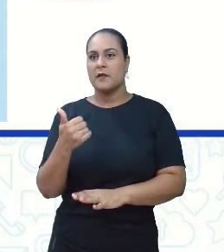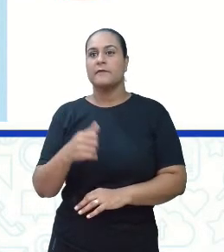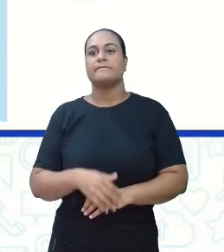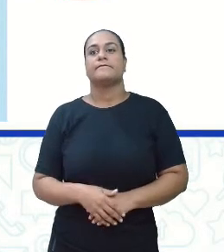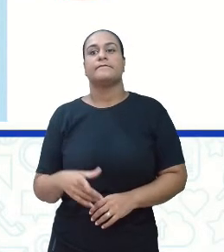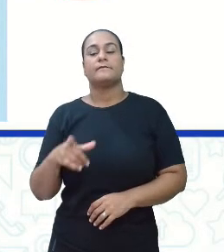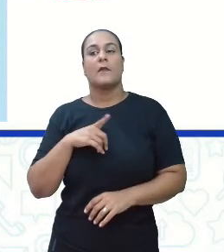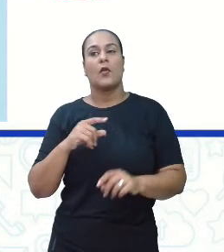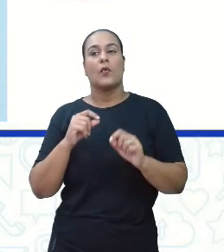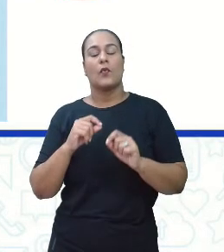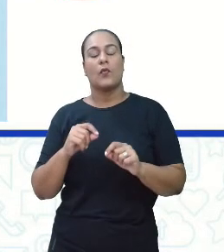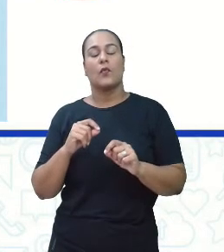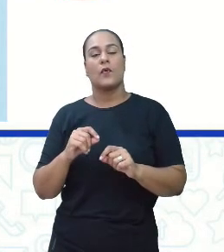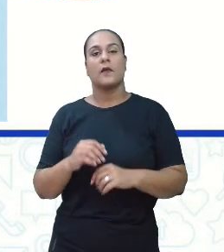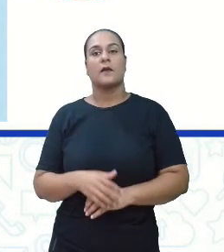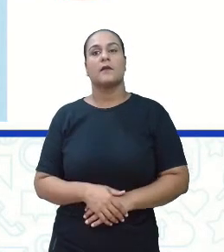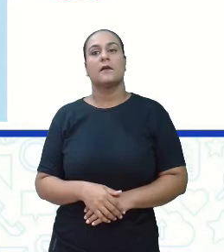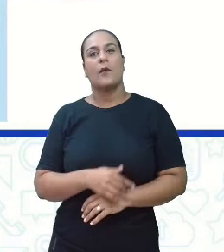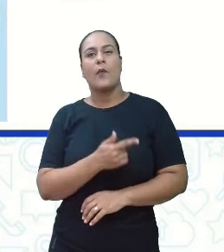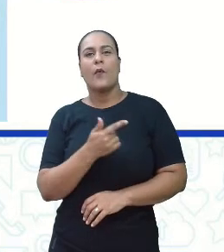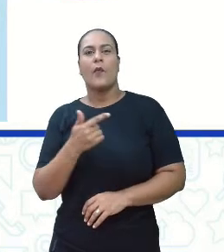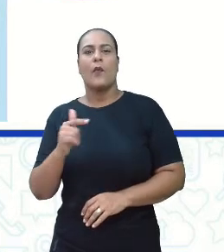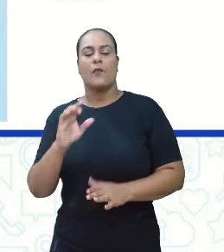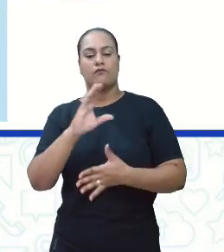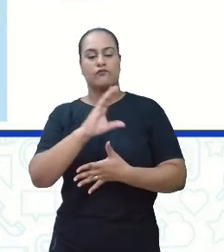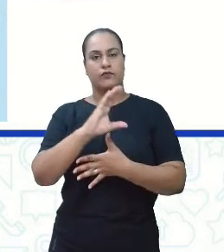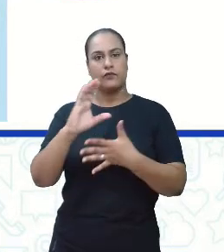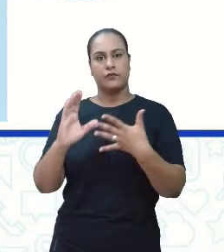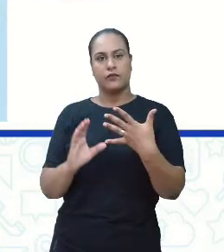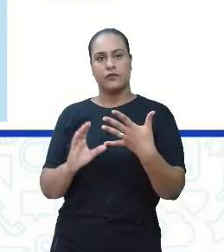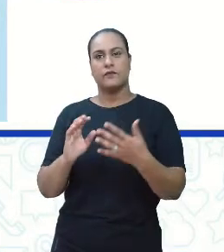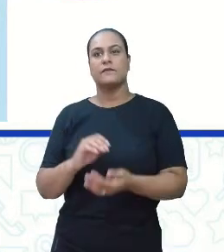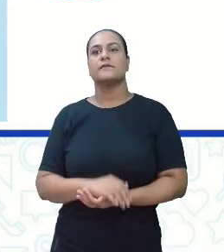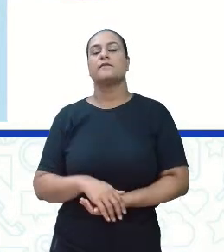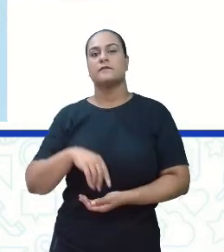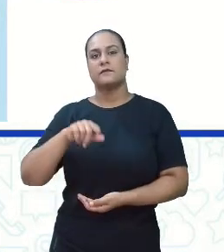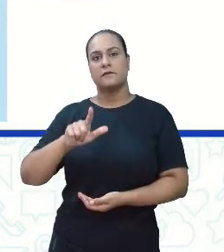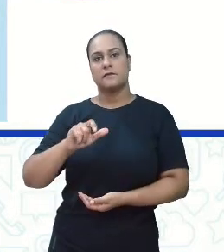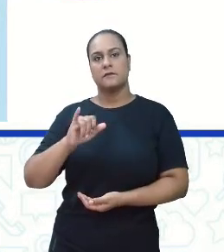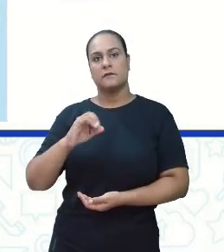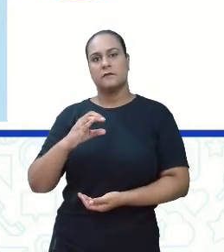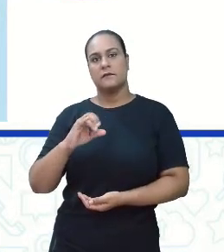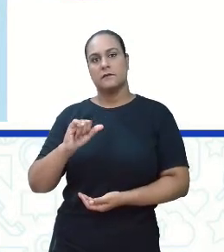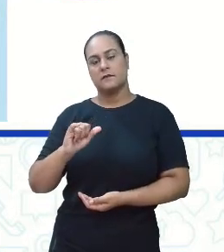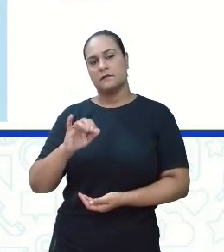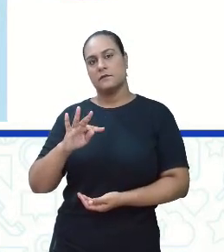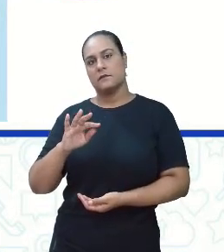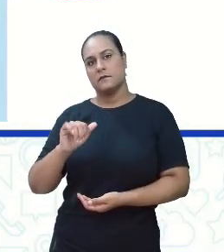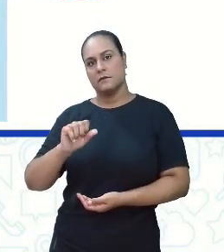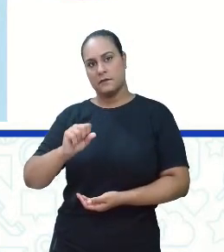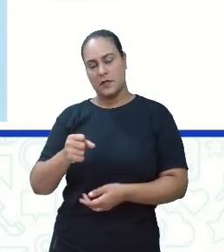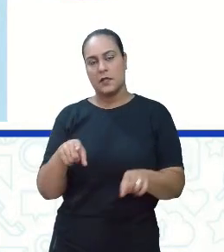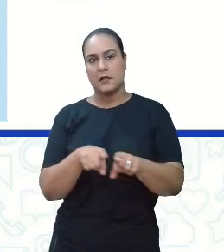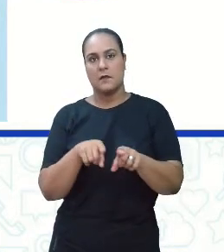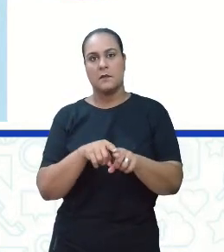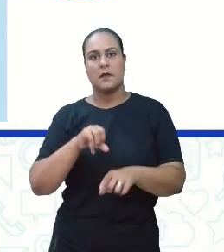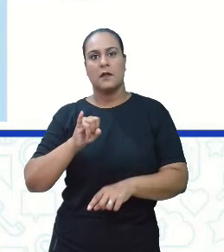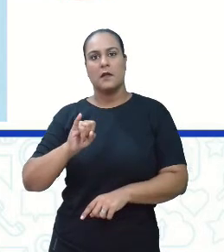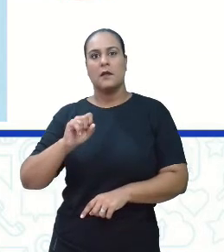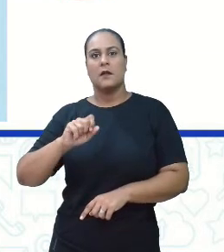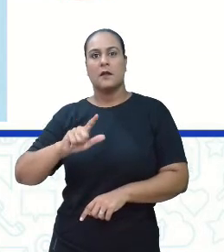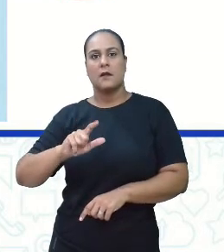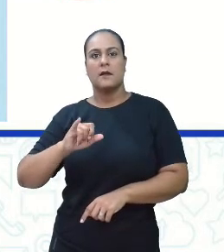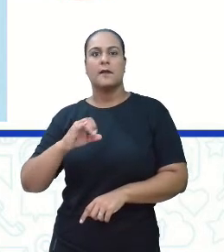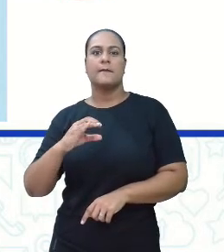Para falarmos de drogas, vamos ver uma outra classificação. São as lícitas e as ilícitas. Então, a gente precisa